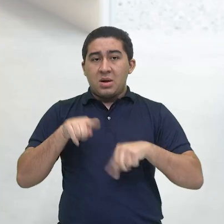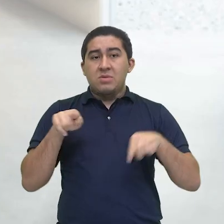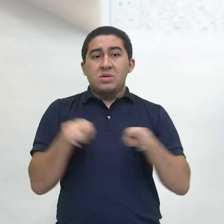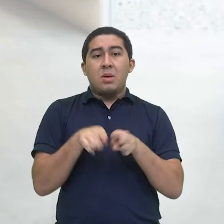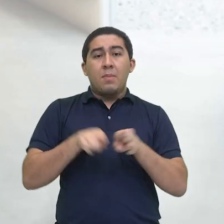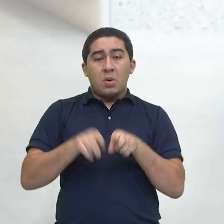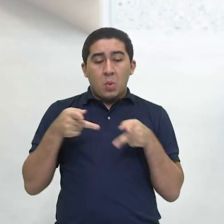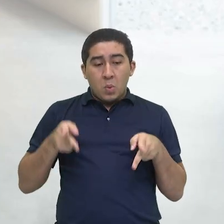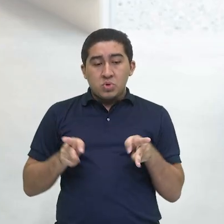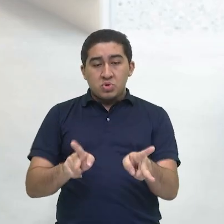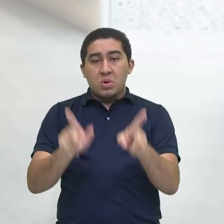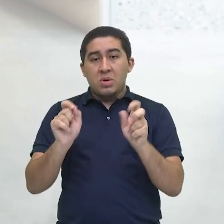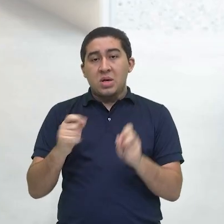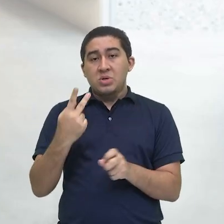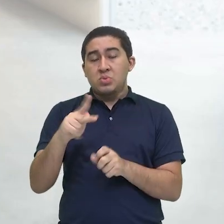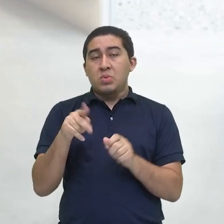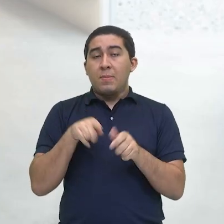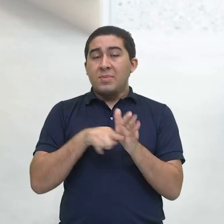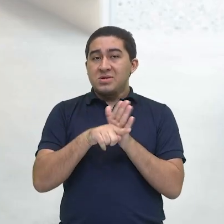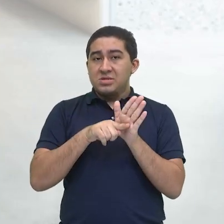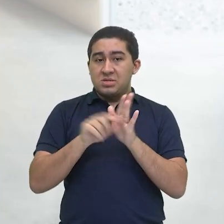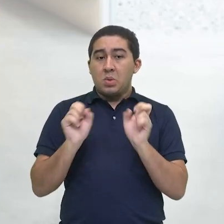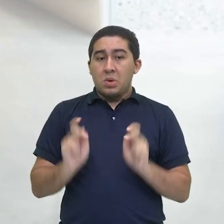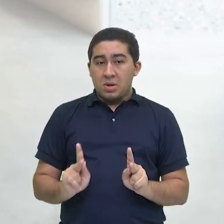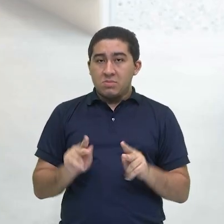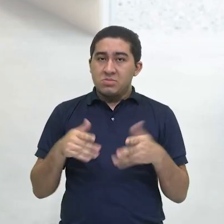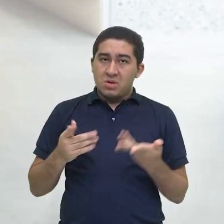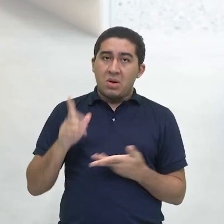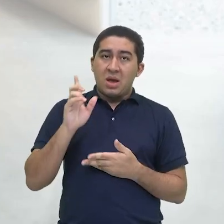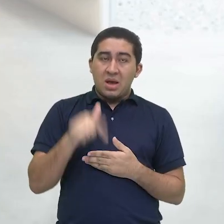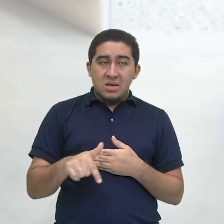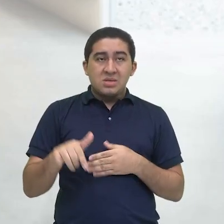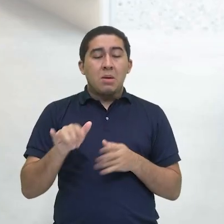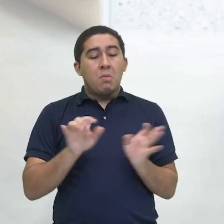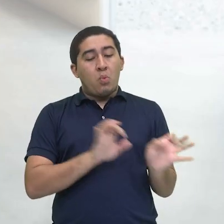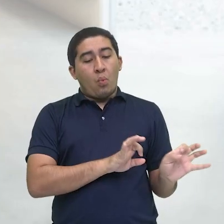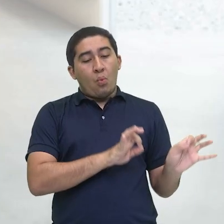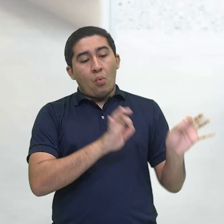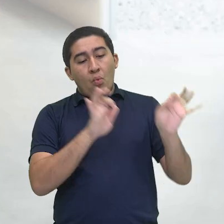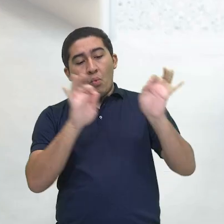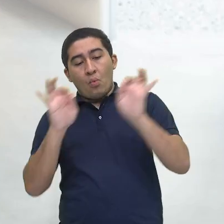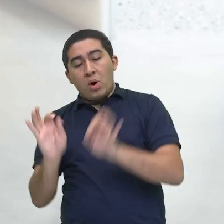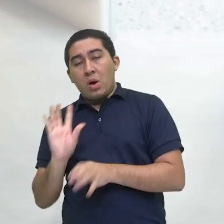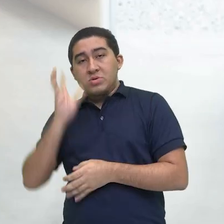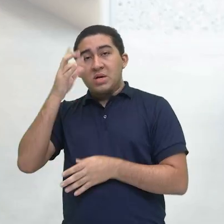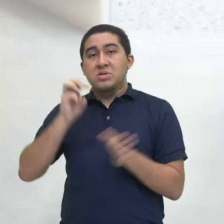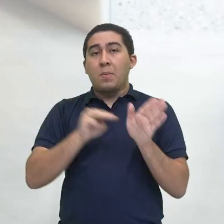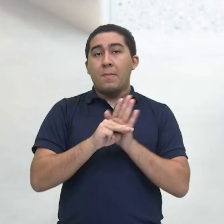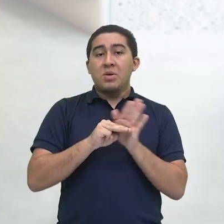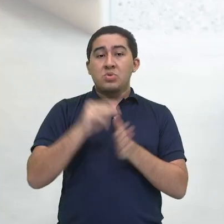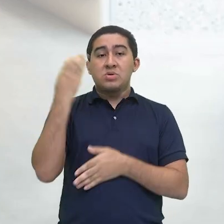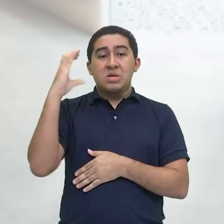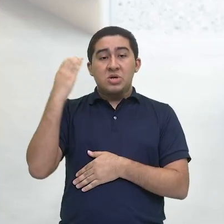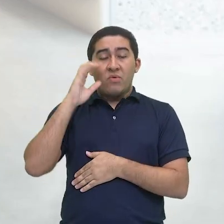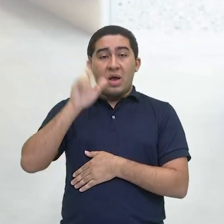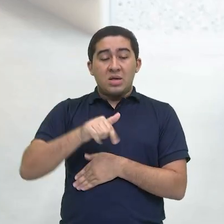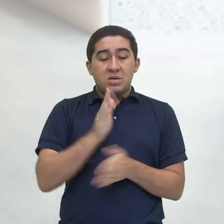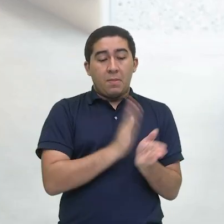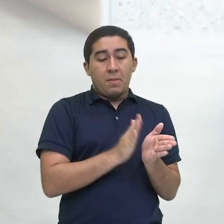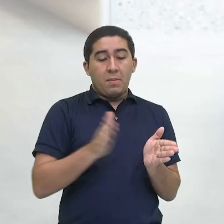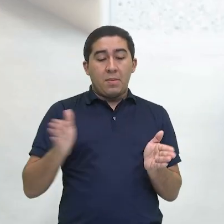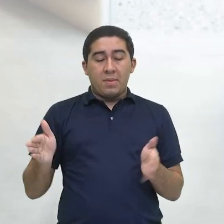e continuar a sua pesquisa, tá bom? Então, é assim que ocorre o método científico. Essas são